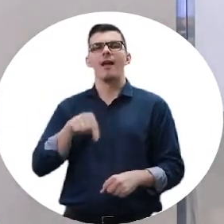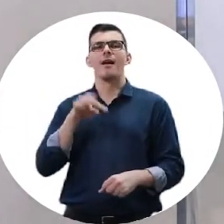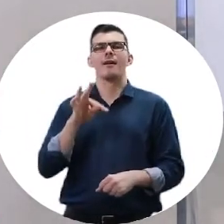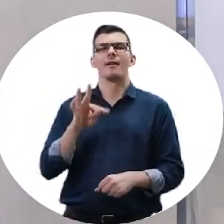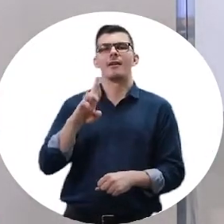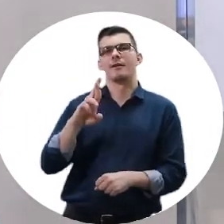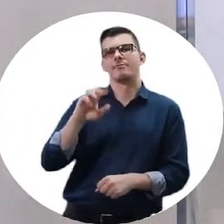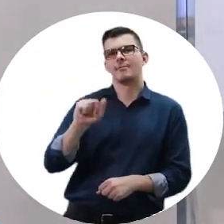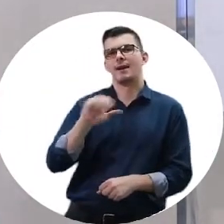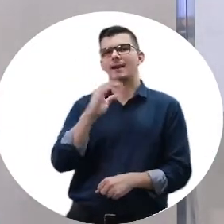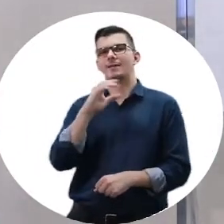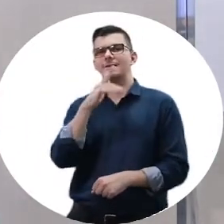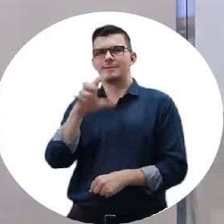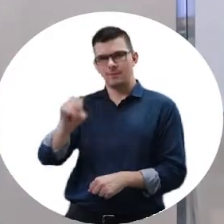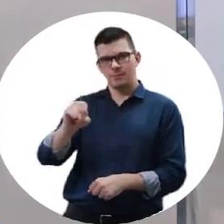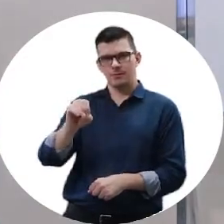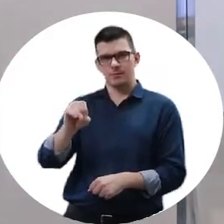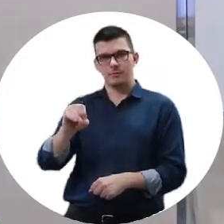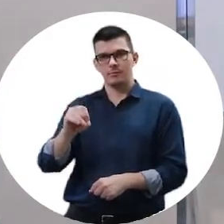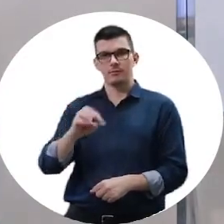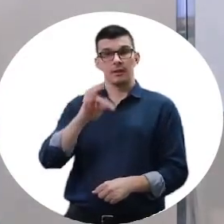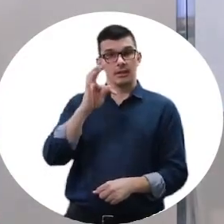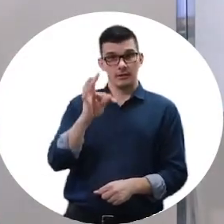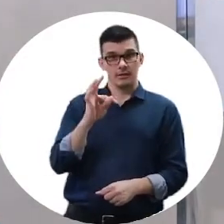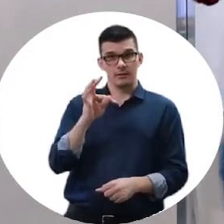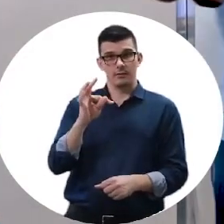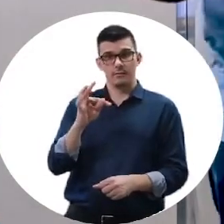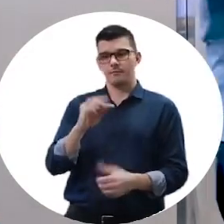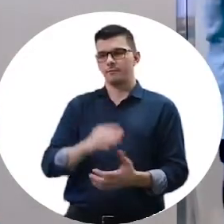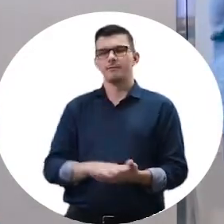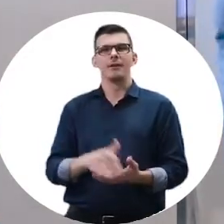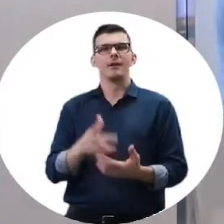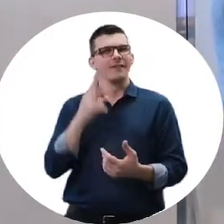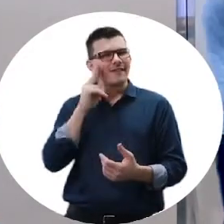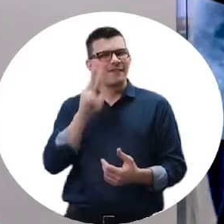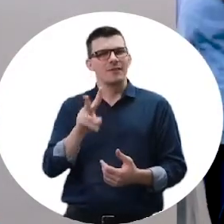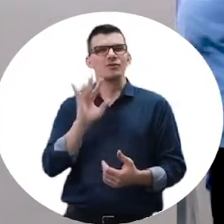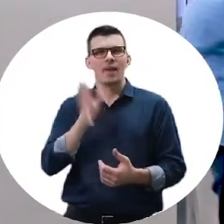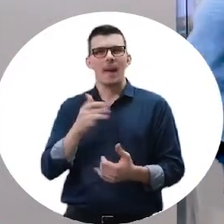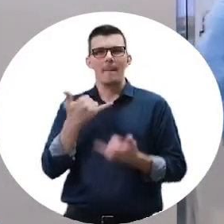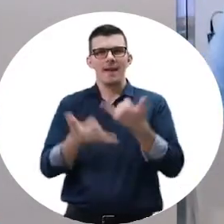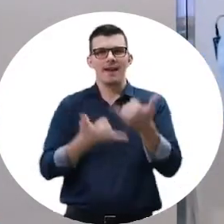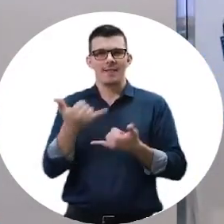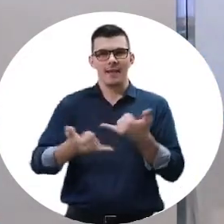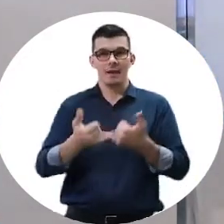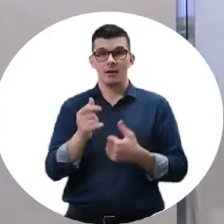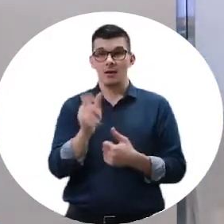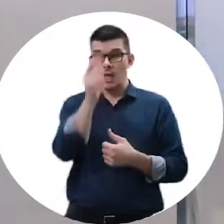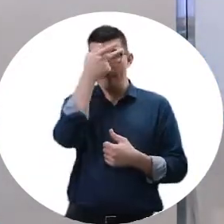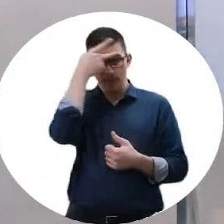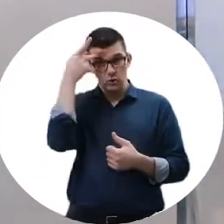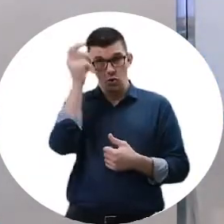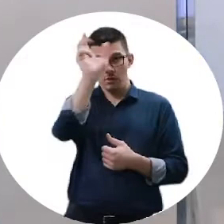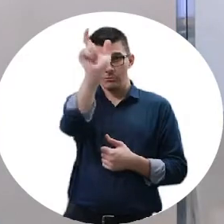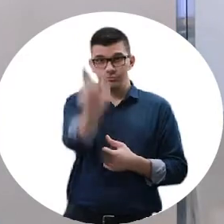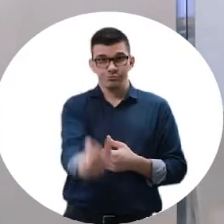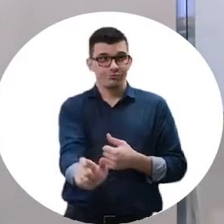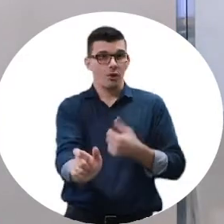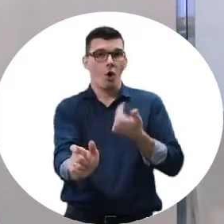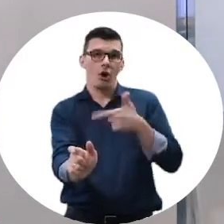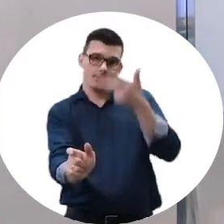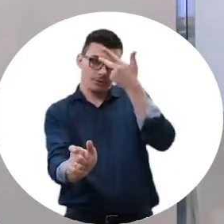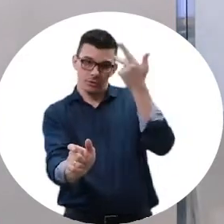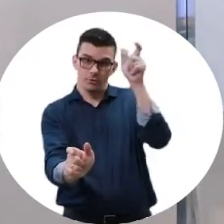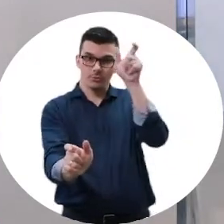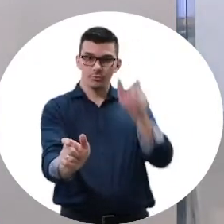T. Um exemplo clássico de ver isso aí é quando brincamos de cabo de guerra. Fiz um desenho aqui,